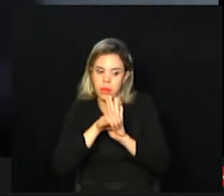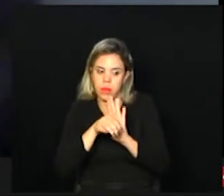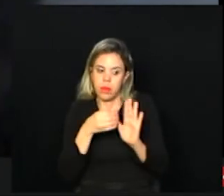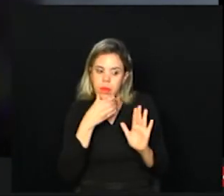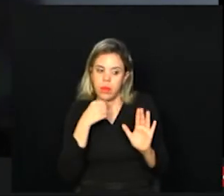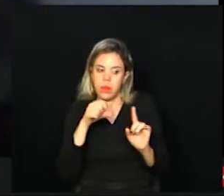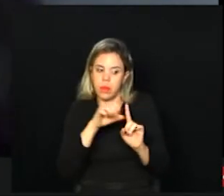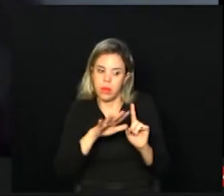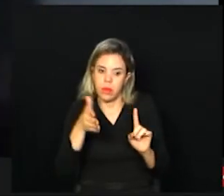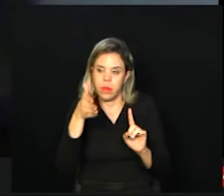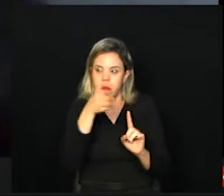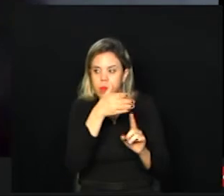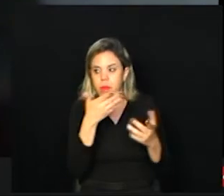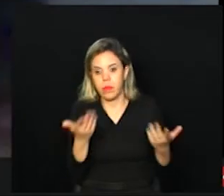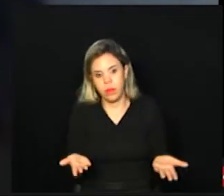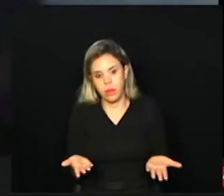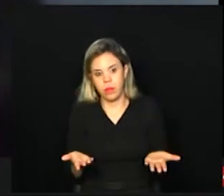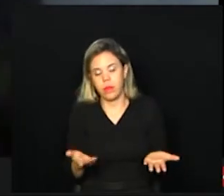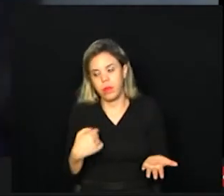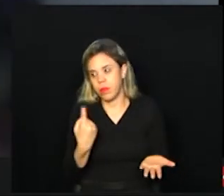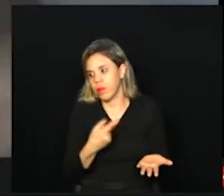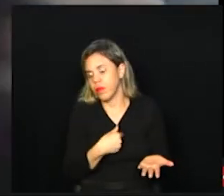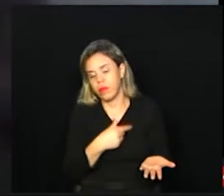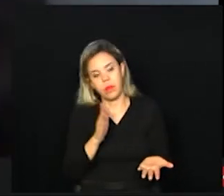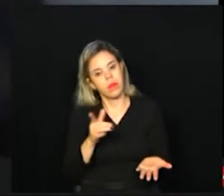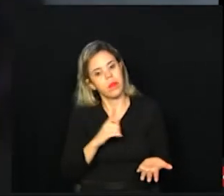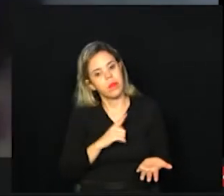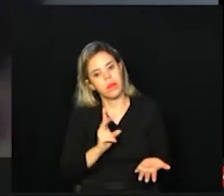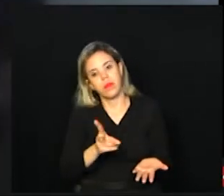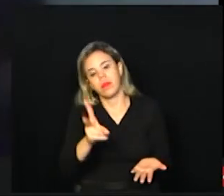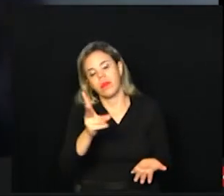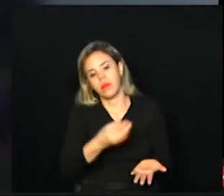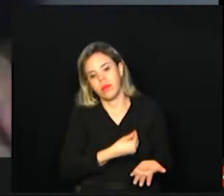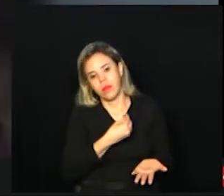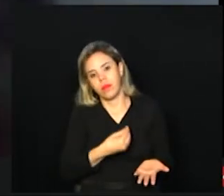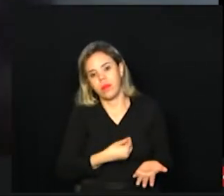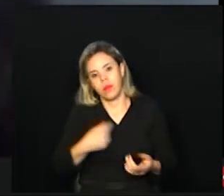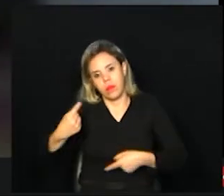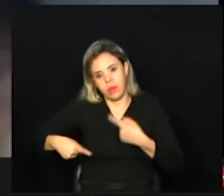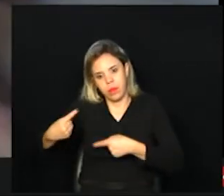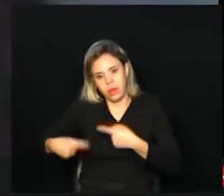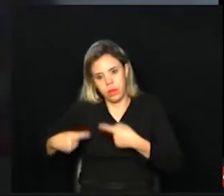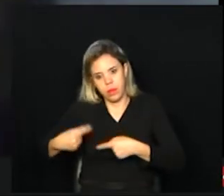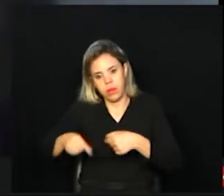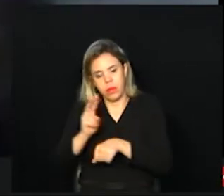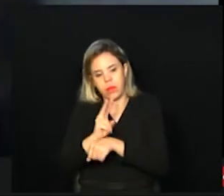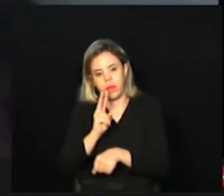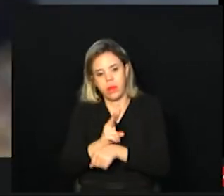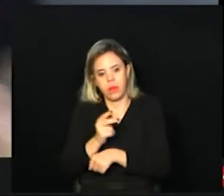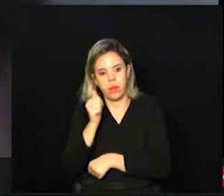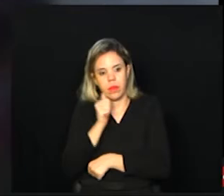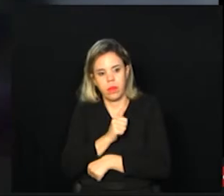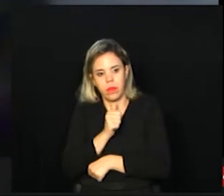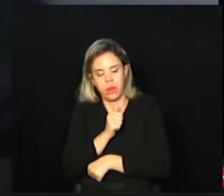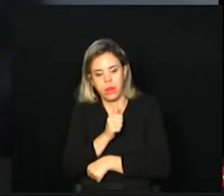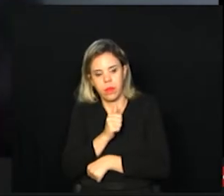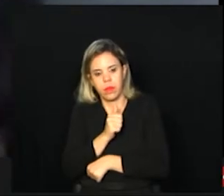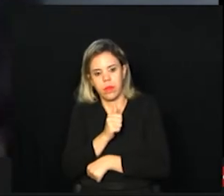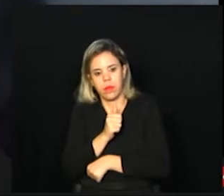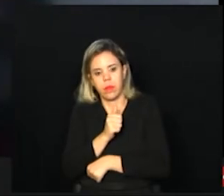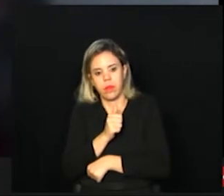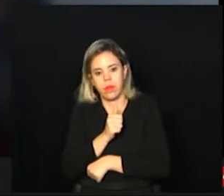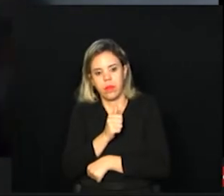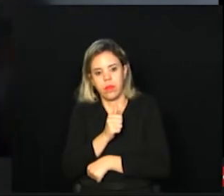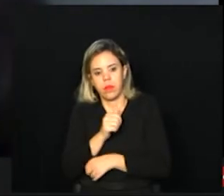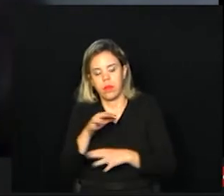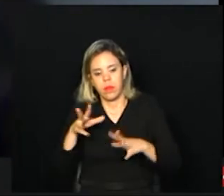sociedade. Porque senão a gente vai continuar o resto da vida discutindo, vamos proteger as mulheres, nós estamos fazendo de tudo